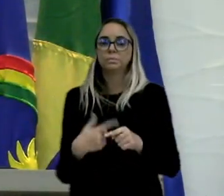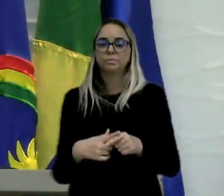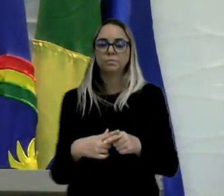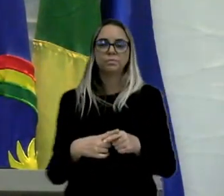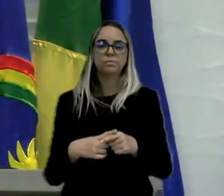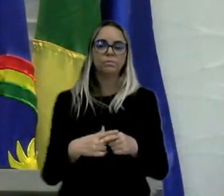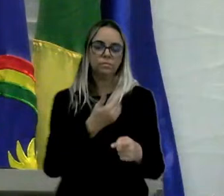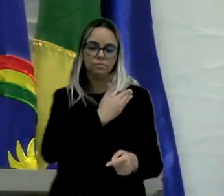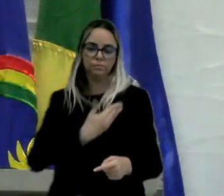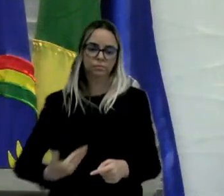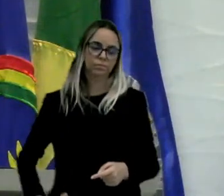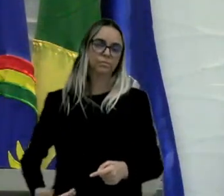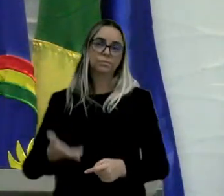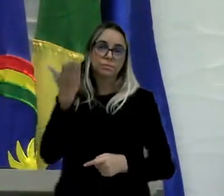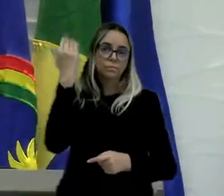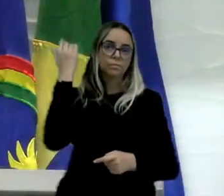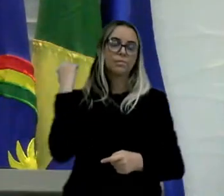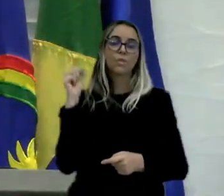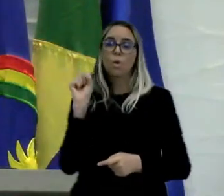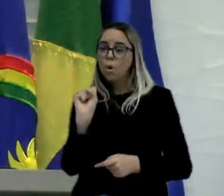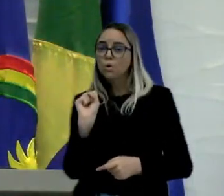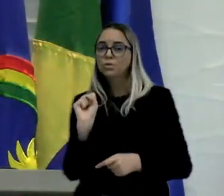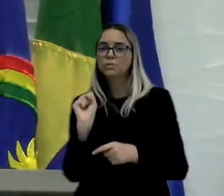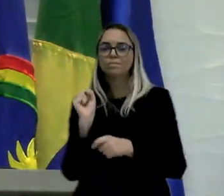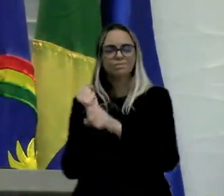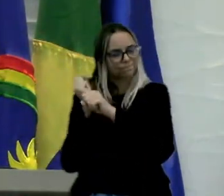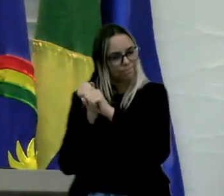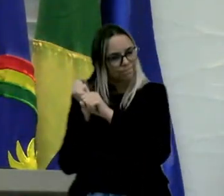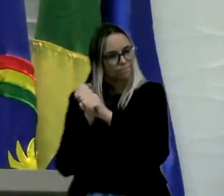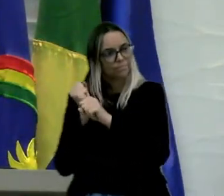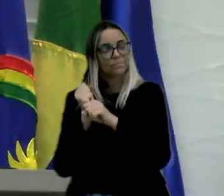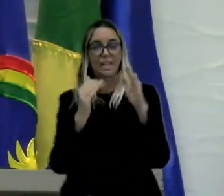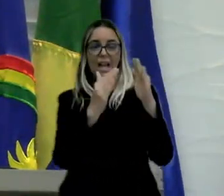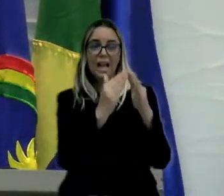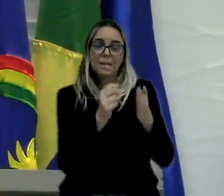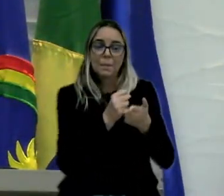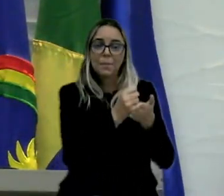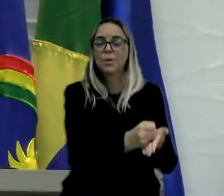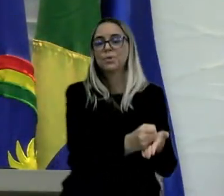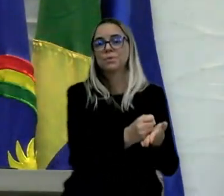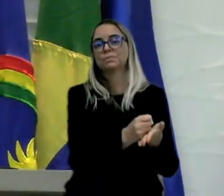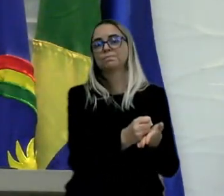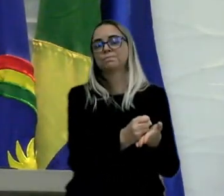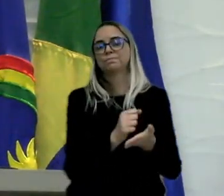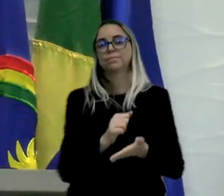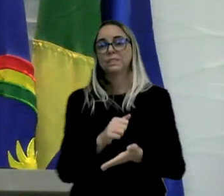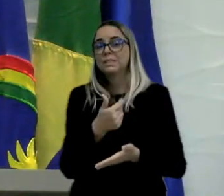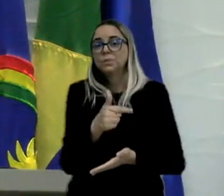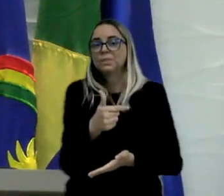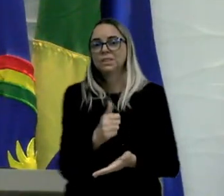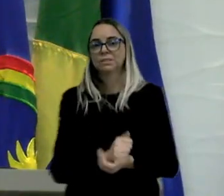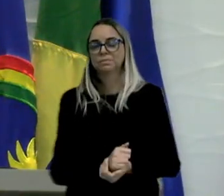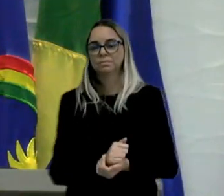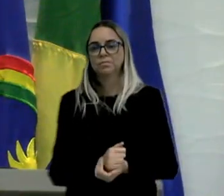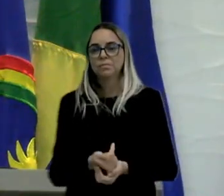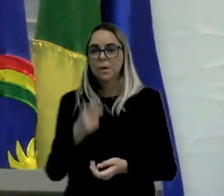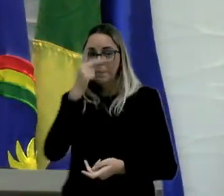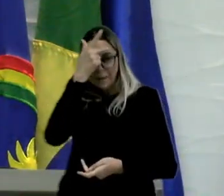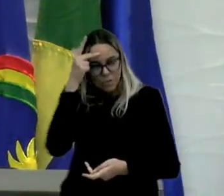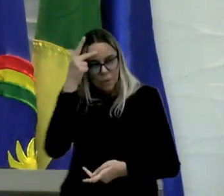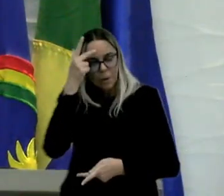gestão passada 8 anos sem uma casa de apoio quanto o povo de São Beto